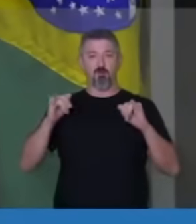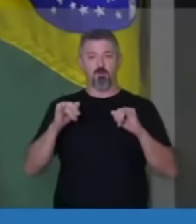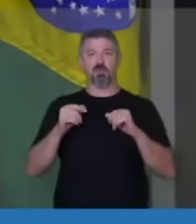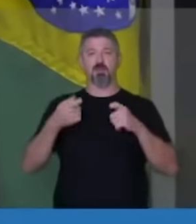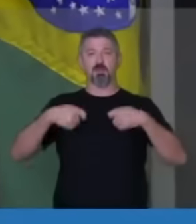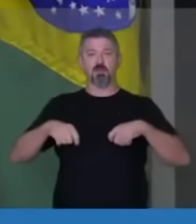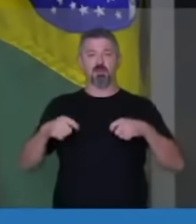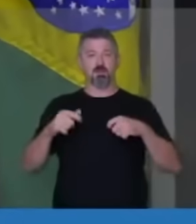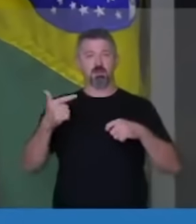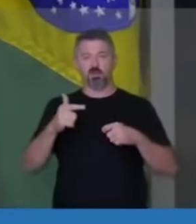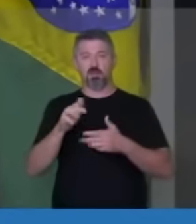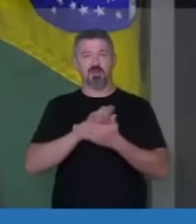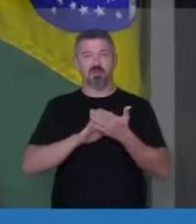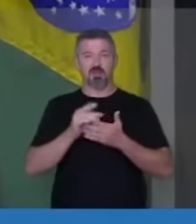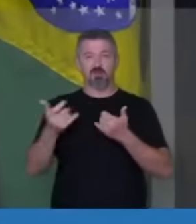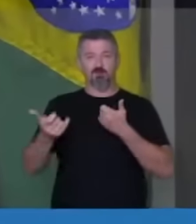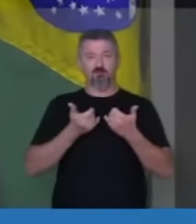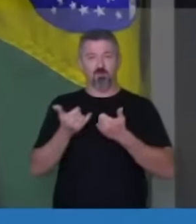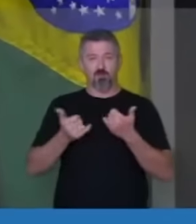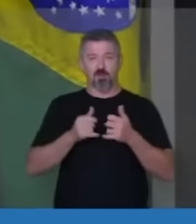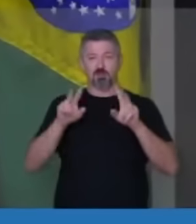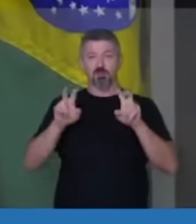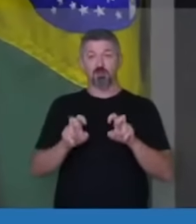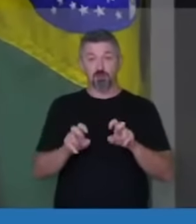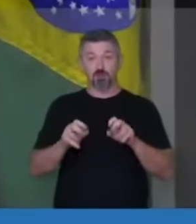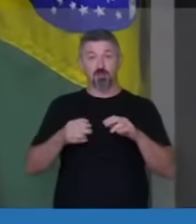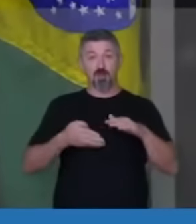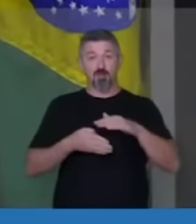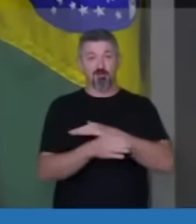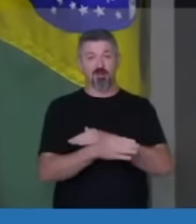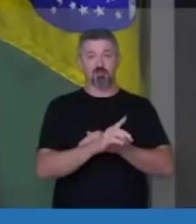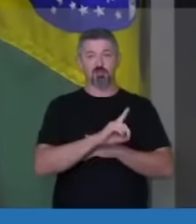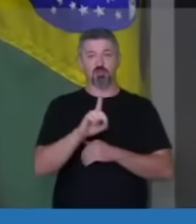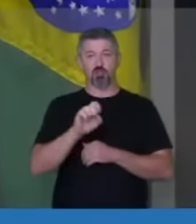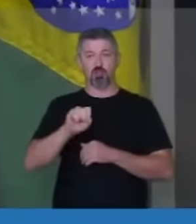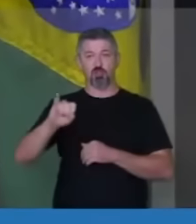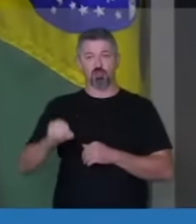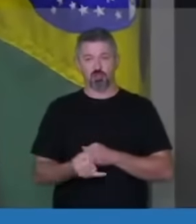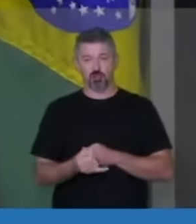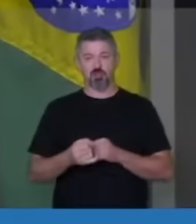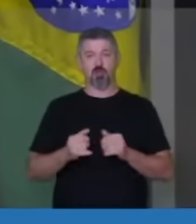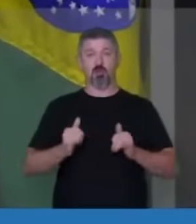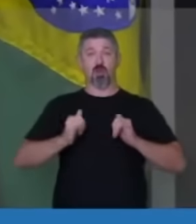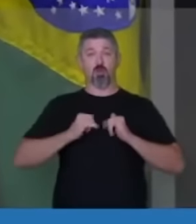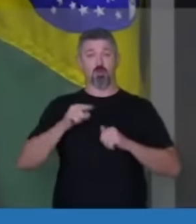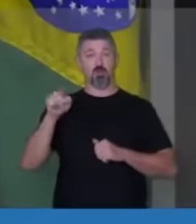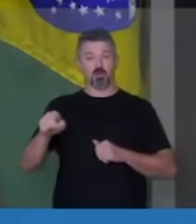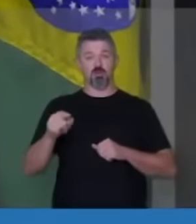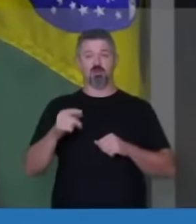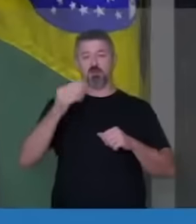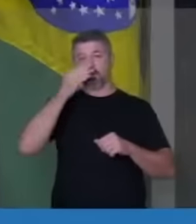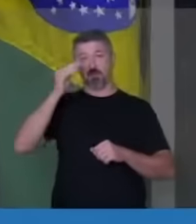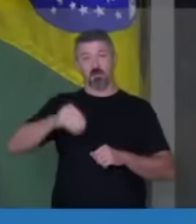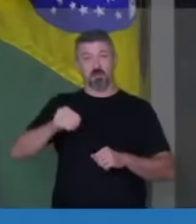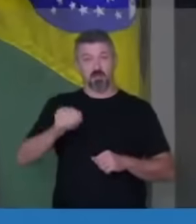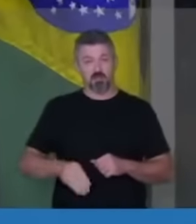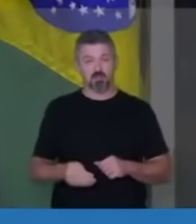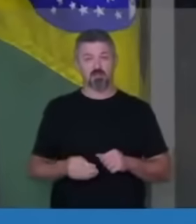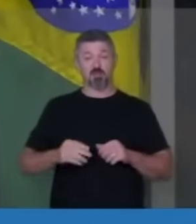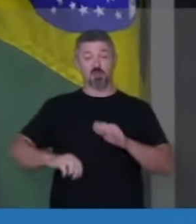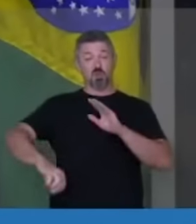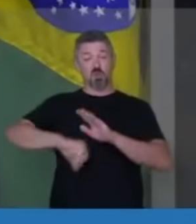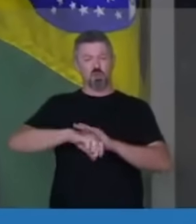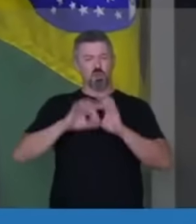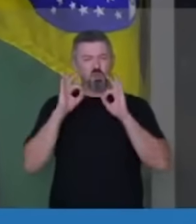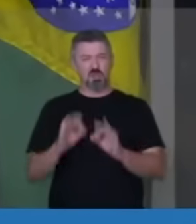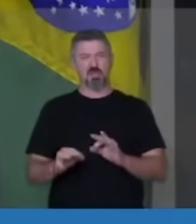tinha recebido nenhuma informação sobre a invasão do dia 8 de janeiro, sobre a sua omissão, a sua negligência